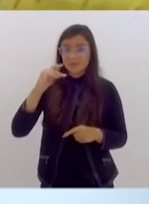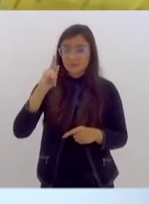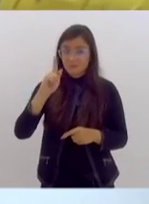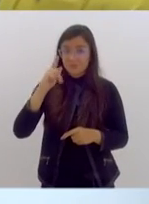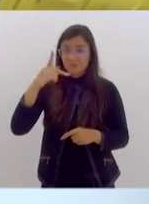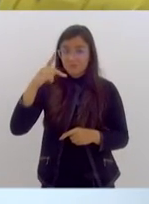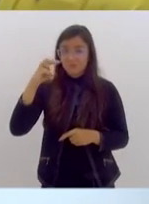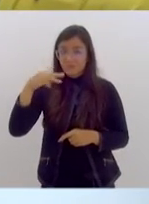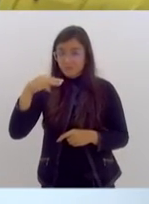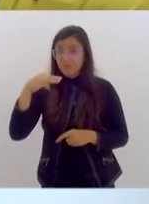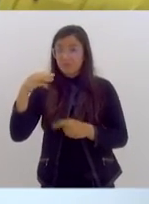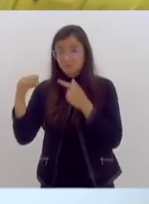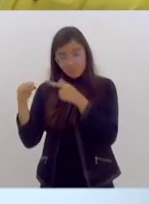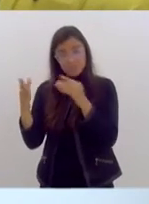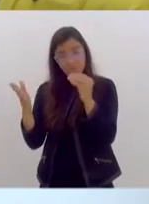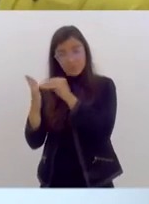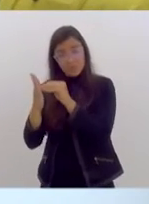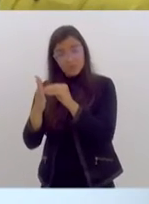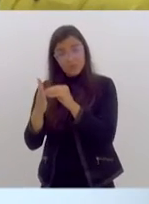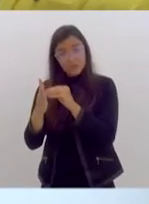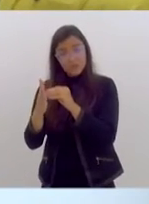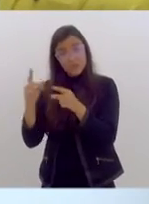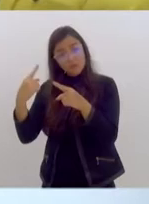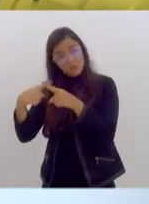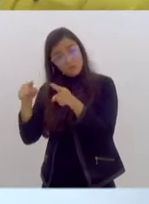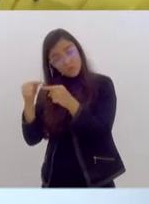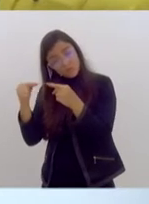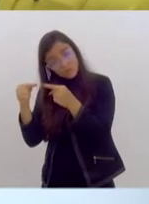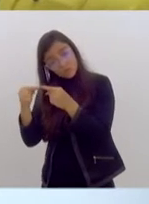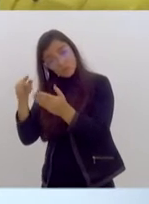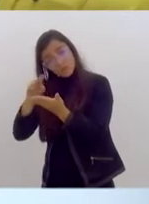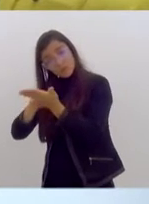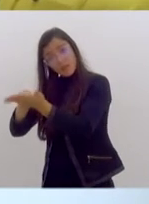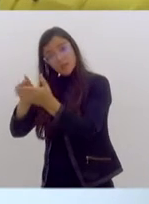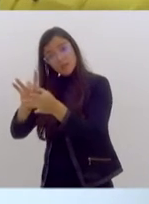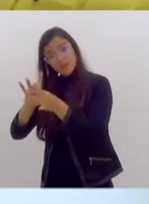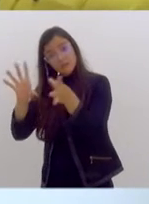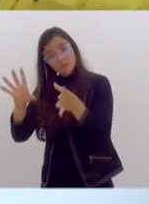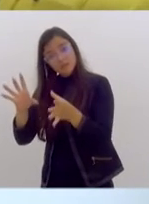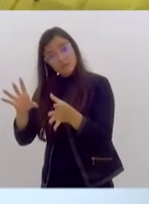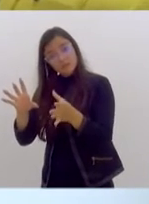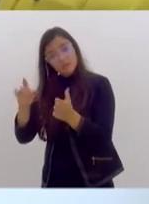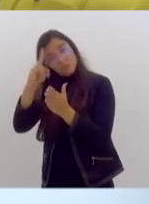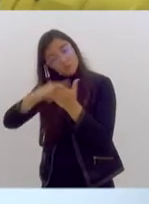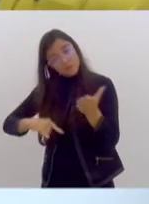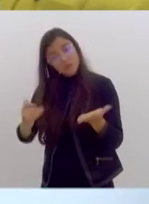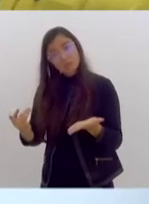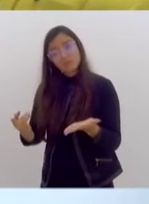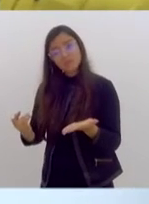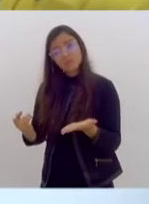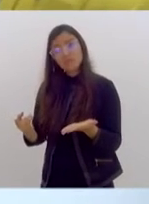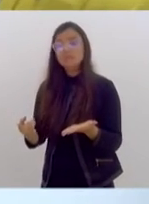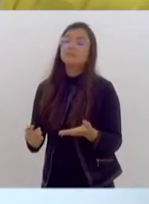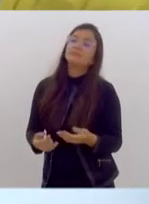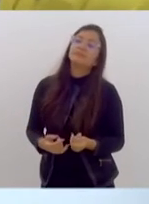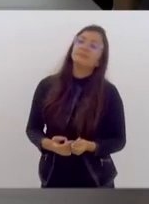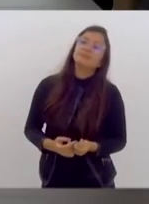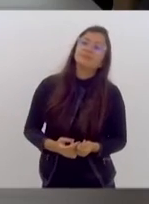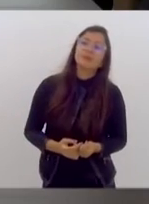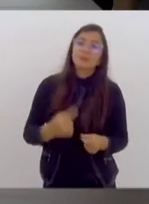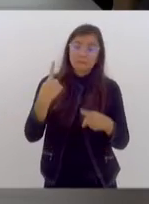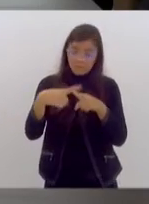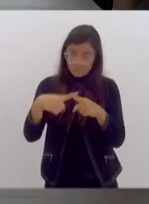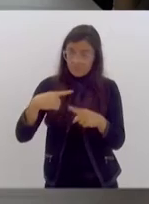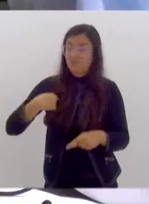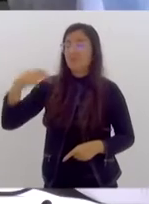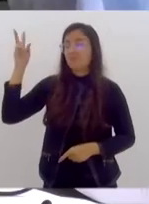IGPM inclusive é da carta de concessão né do 8º tema aditivo não é do contrato eu